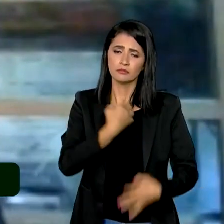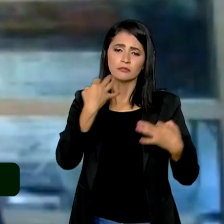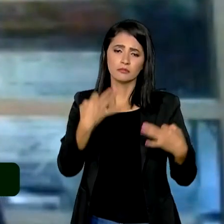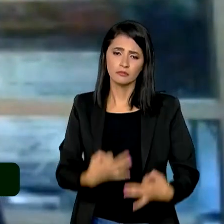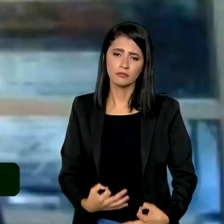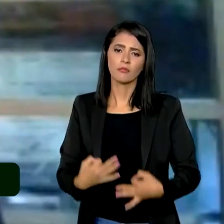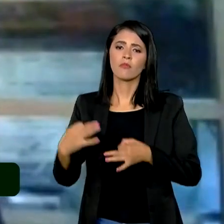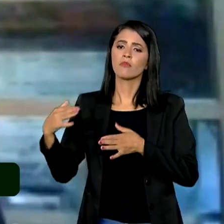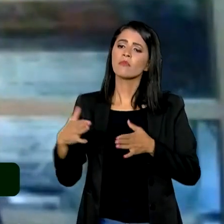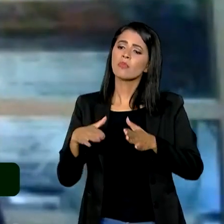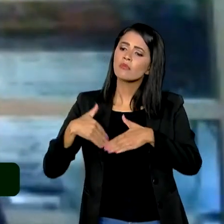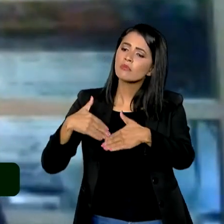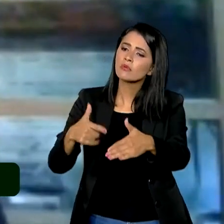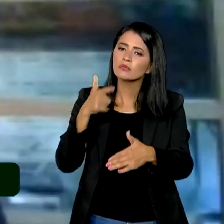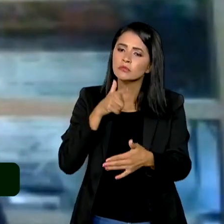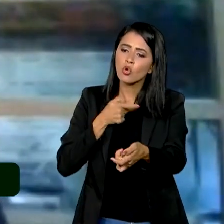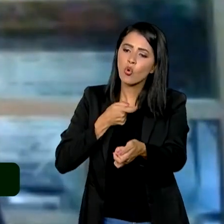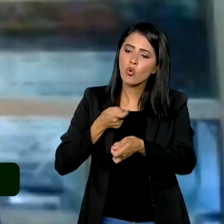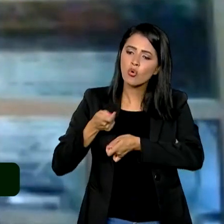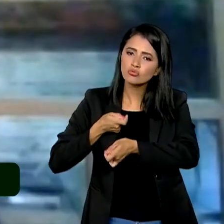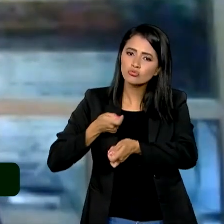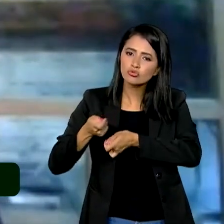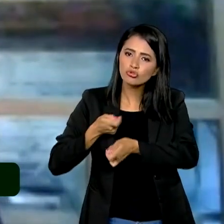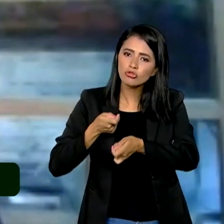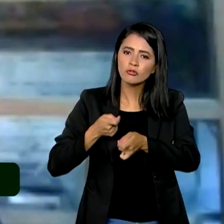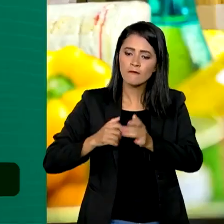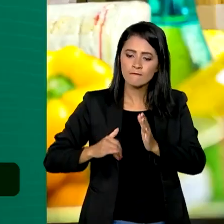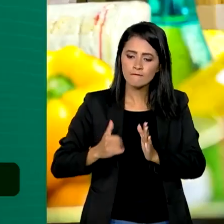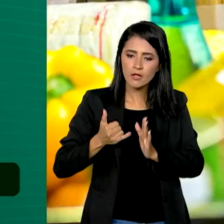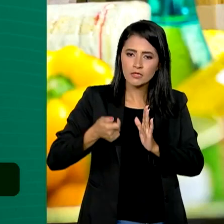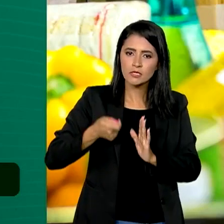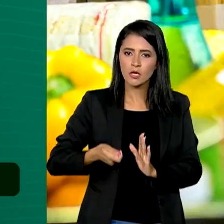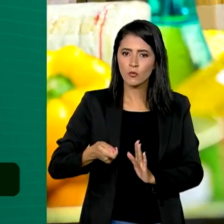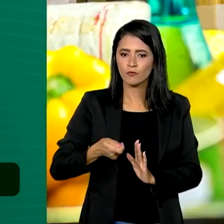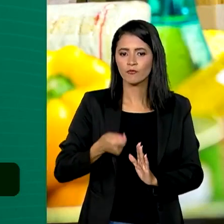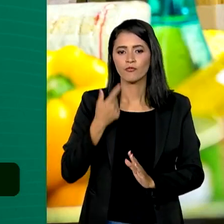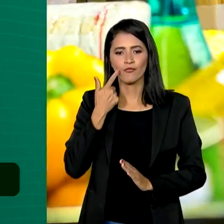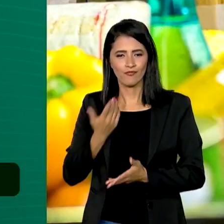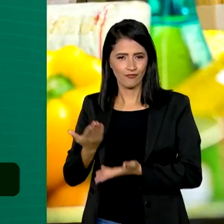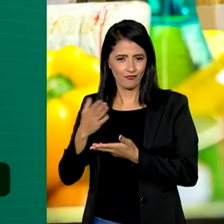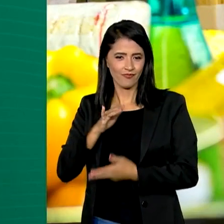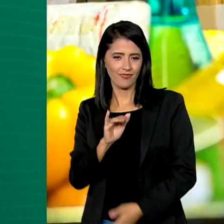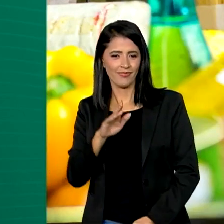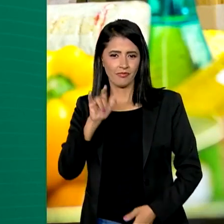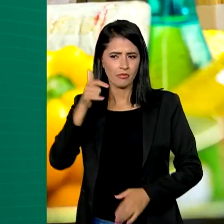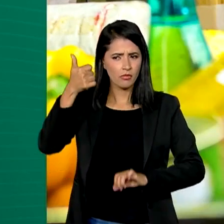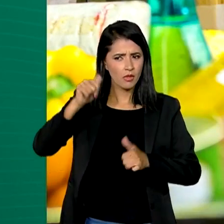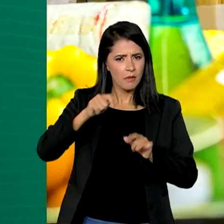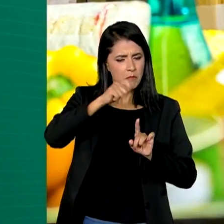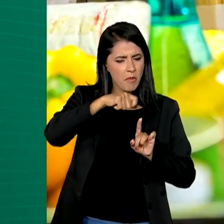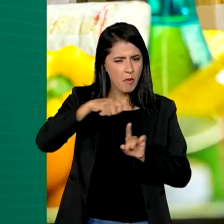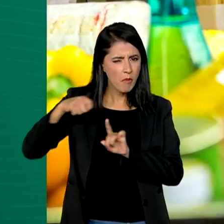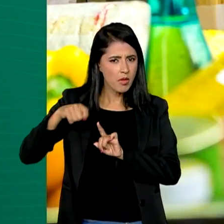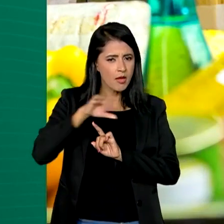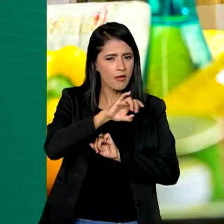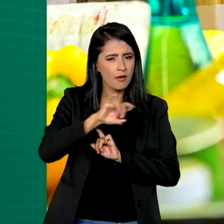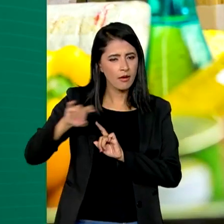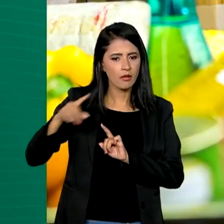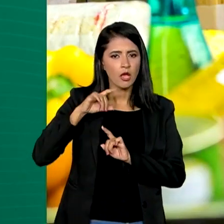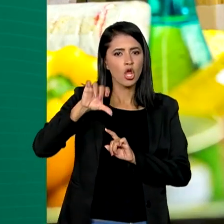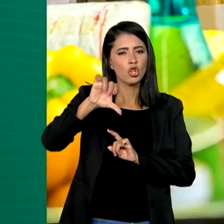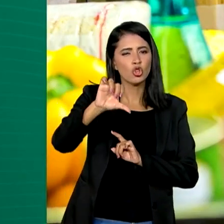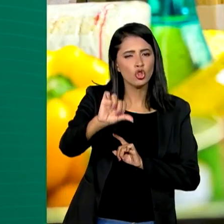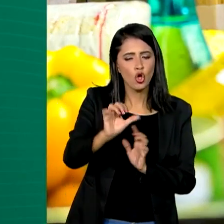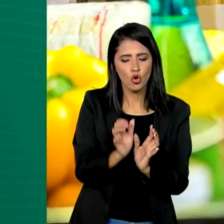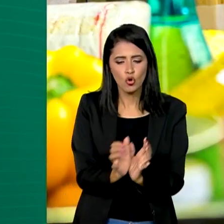numa trajetória de controle da inflação. O IBGE analisa todo mês 9 grupos de